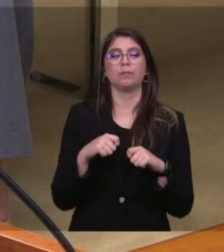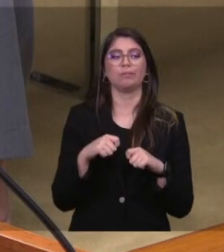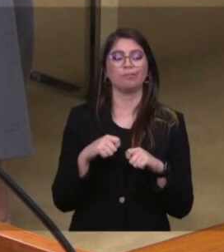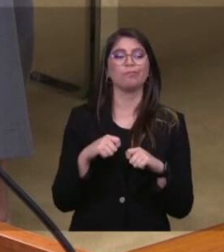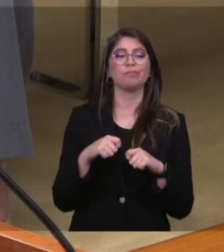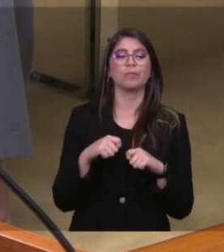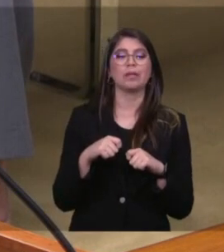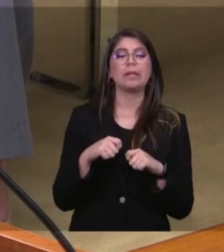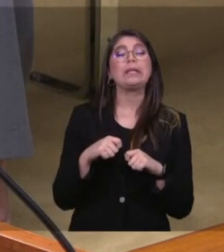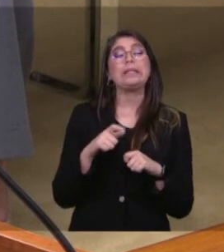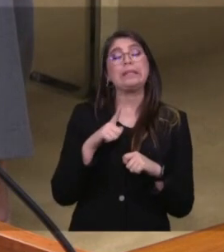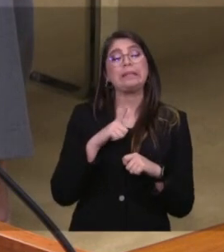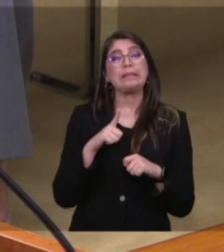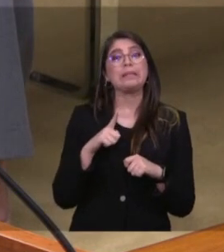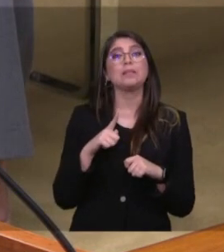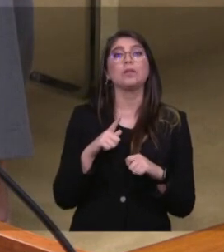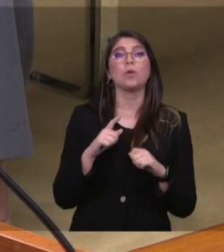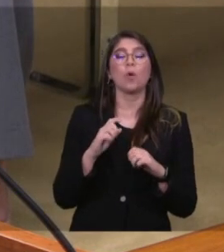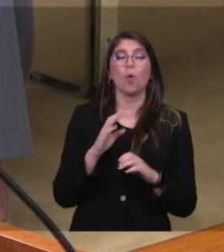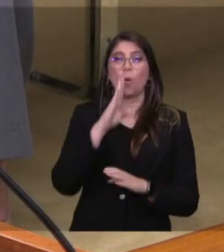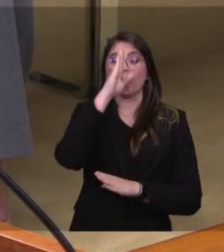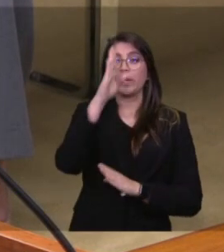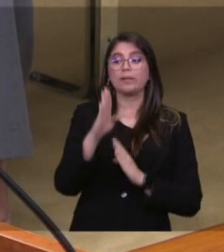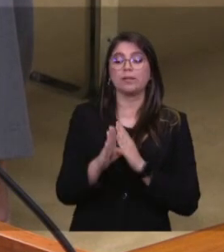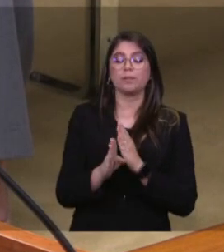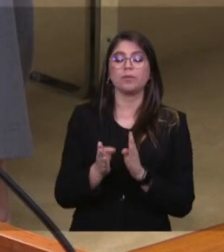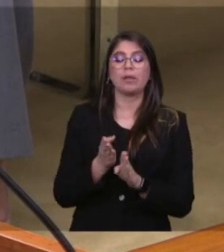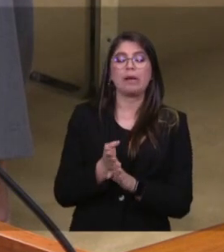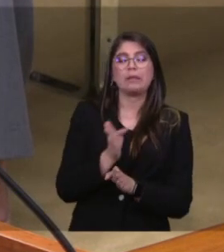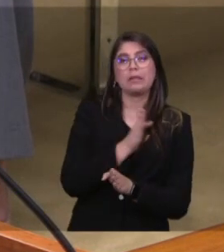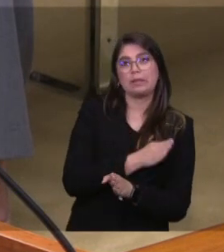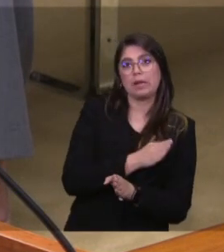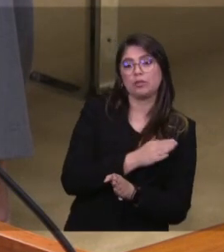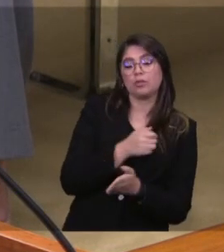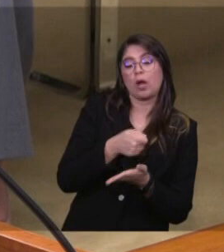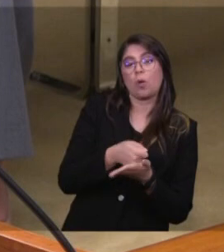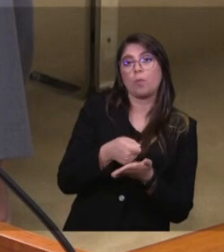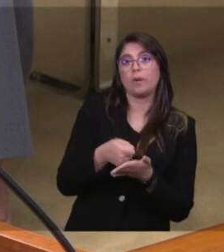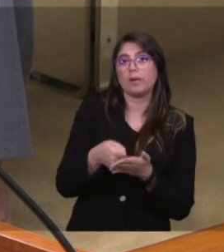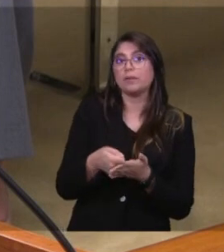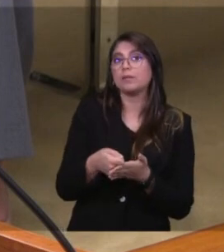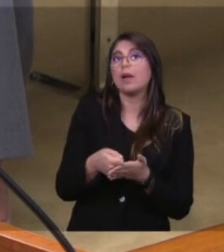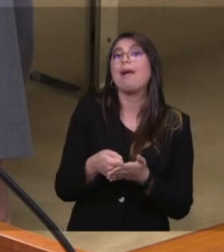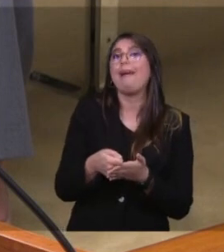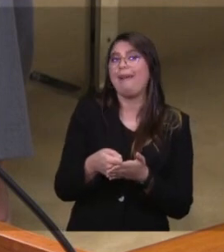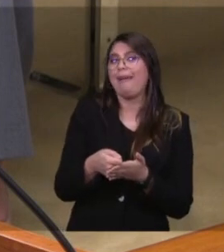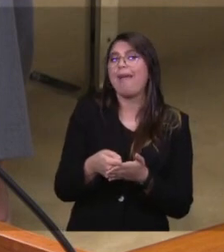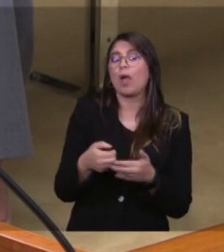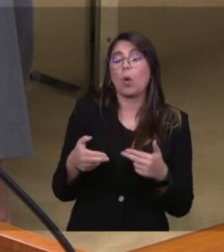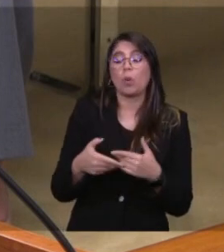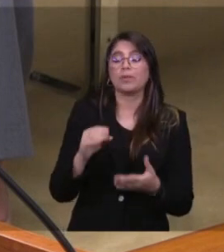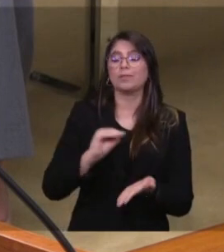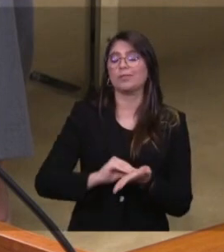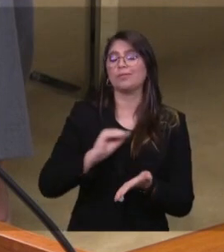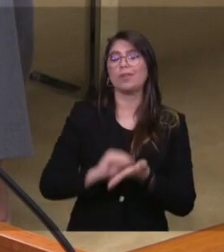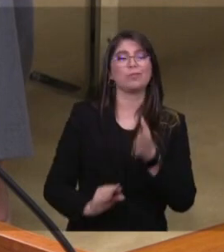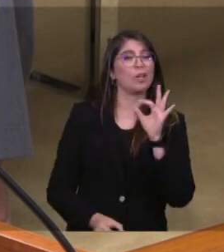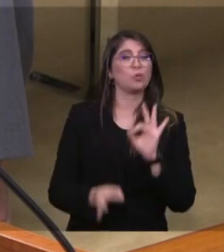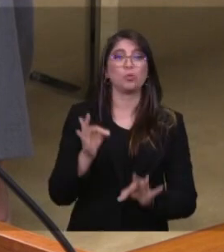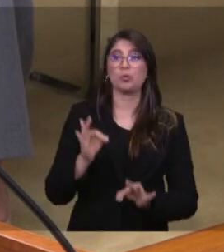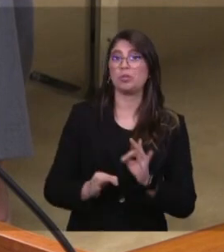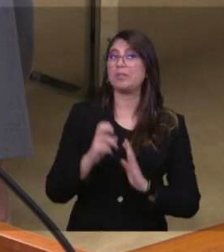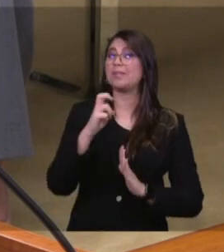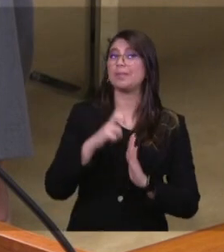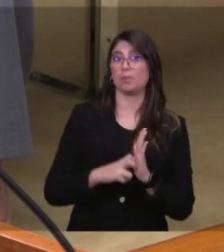não ou da incidência dos princípios da anterioridade na cobrança do DIFAL é a instituição de uma das maiores injustiças tributárias que se pode ter